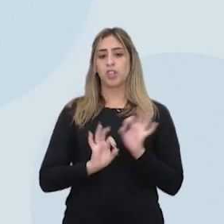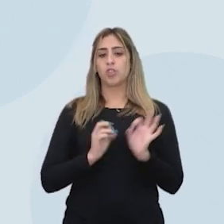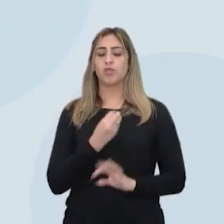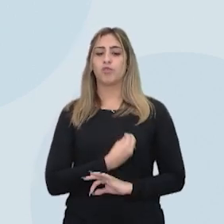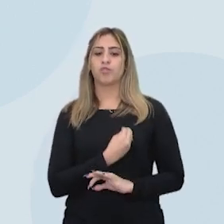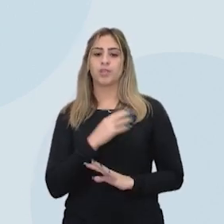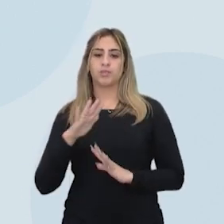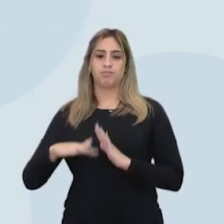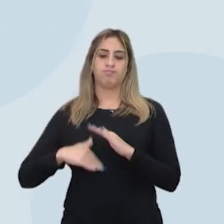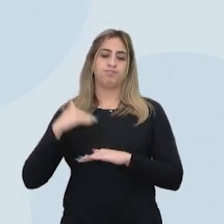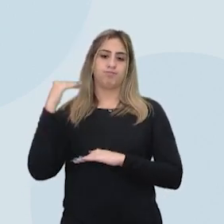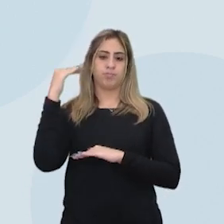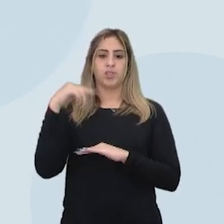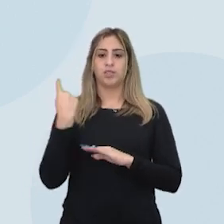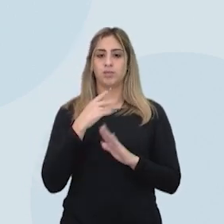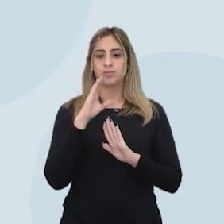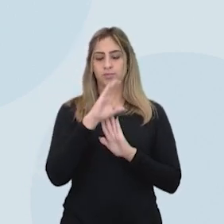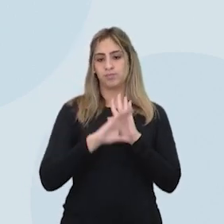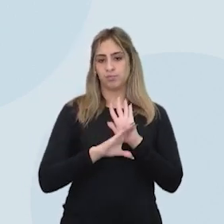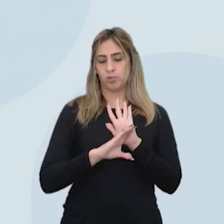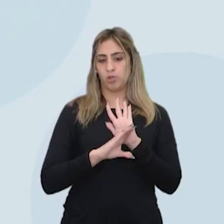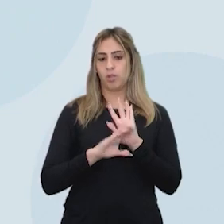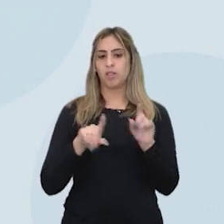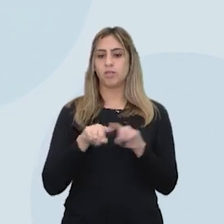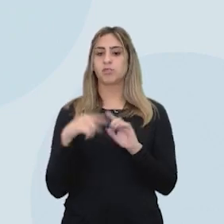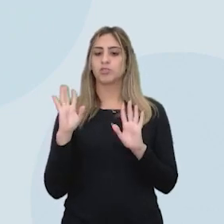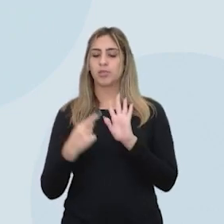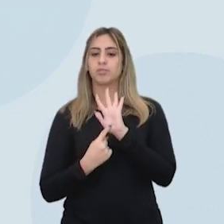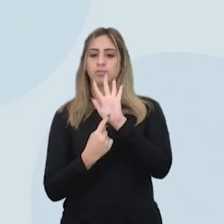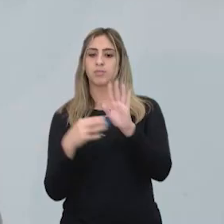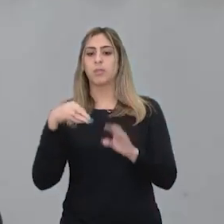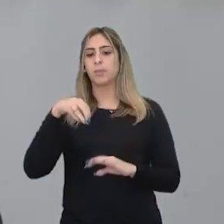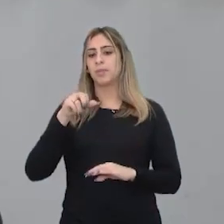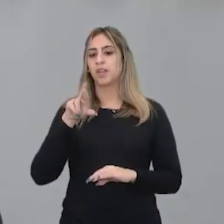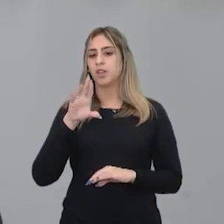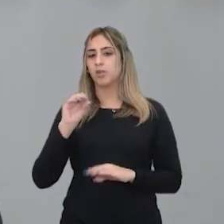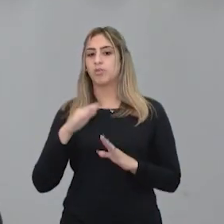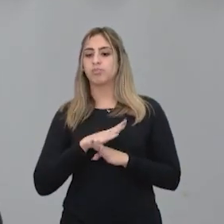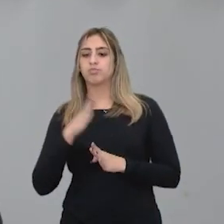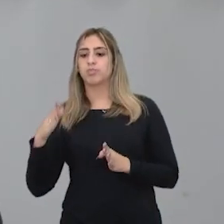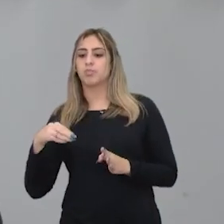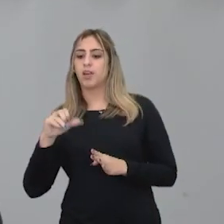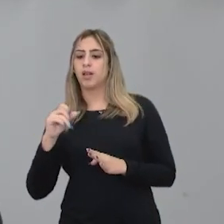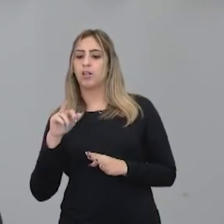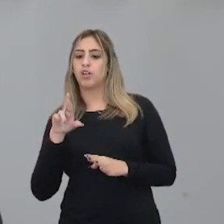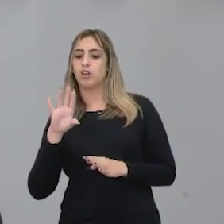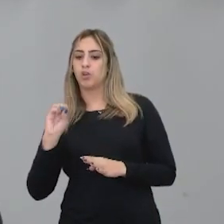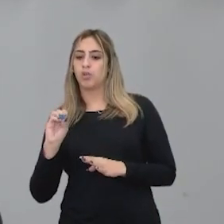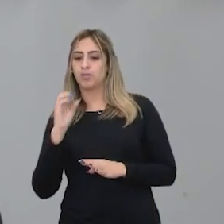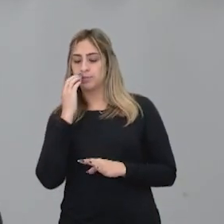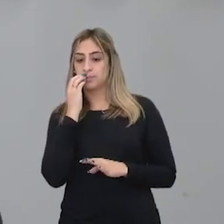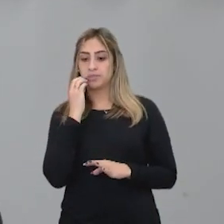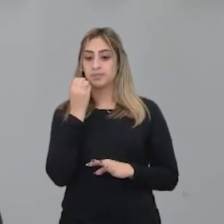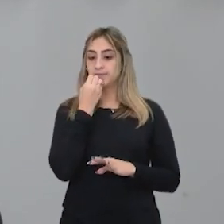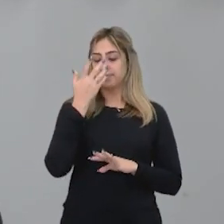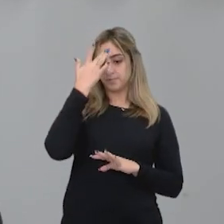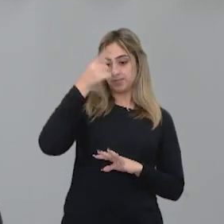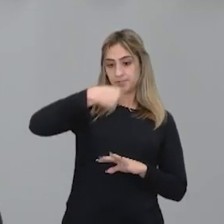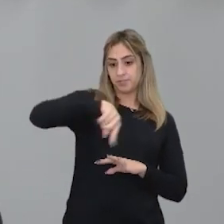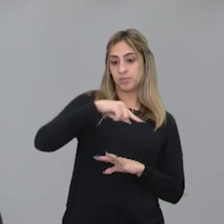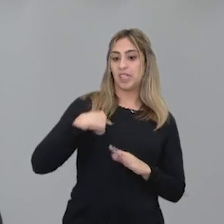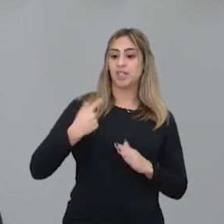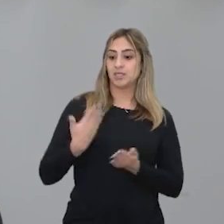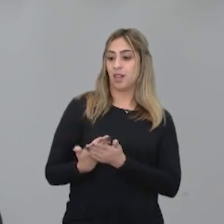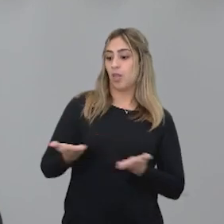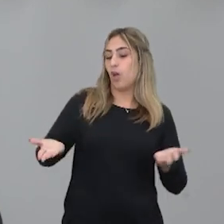Extremo. E o nosso componente curricular que eu já apresentei para vocês, do micro ao macro, belezinha? Bom, pessoal, nossa